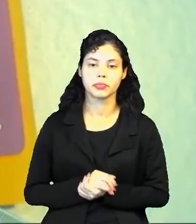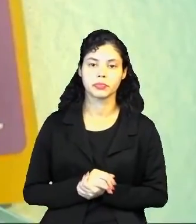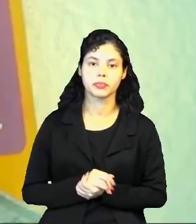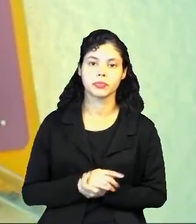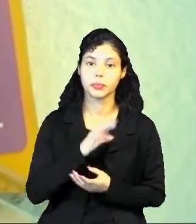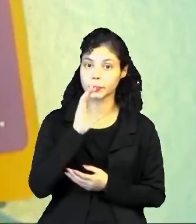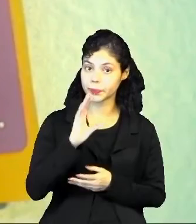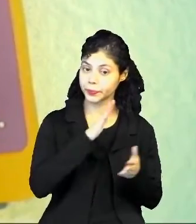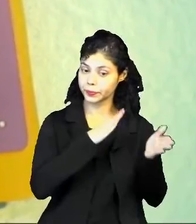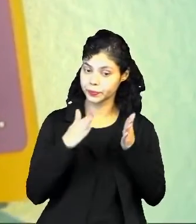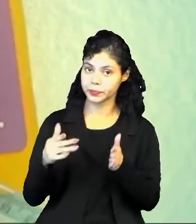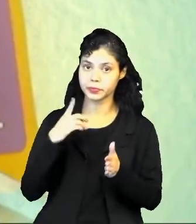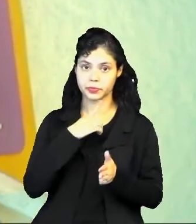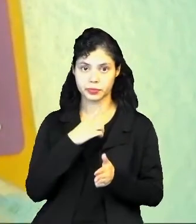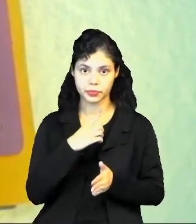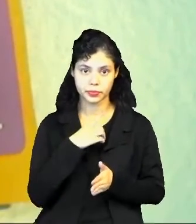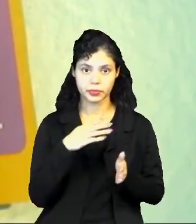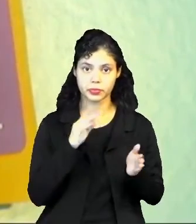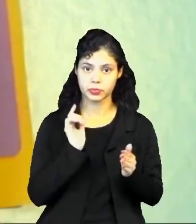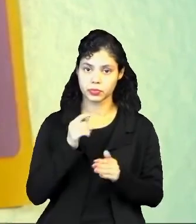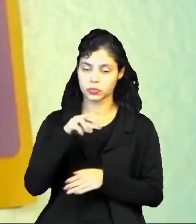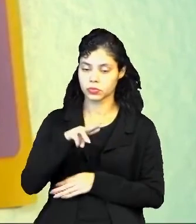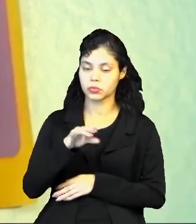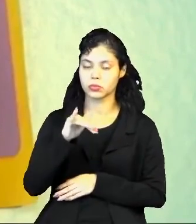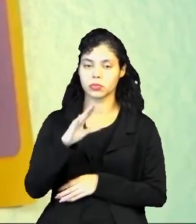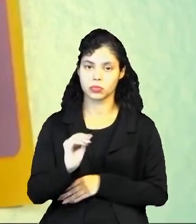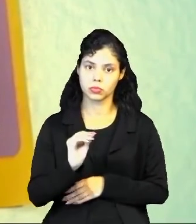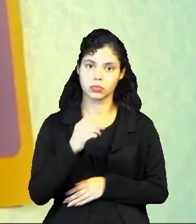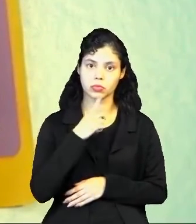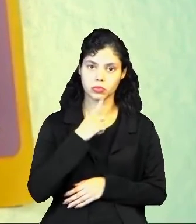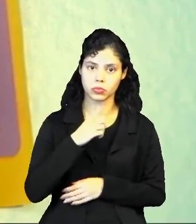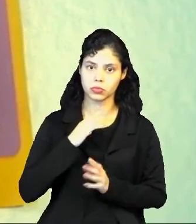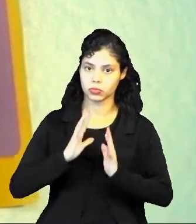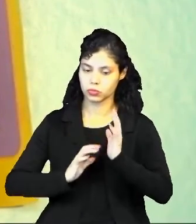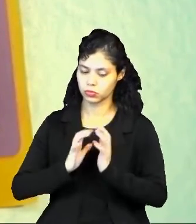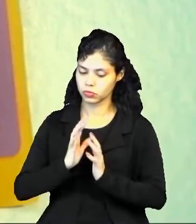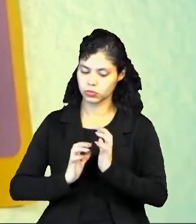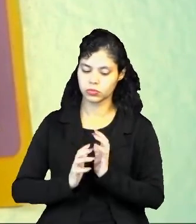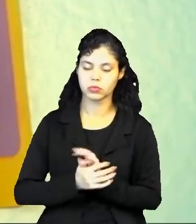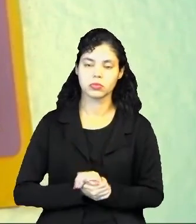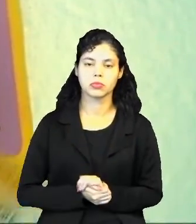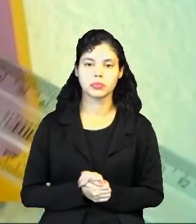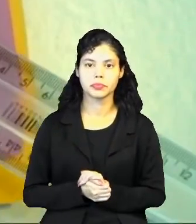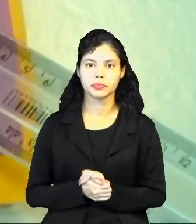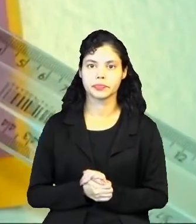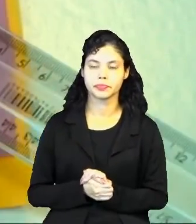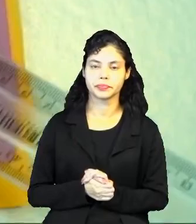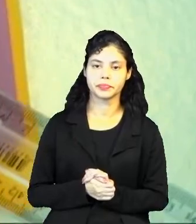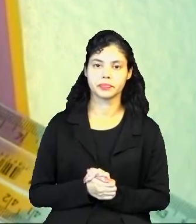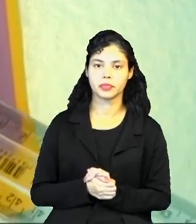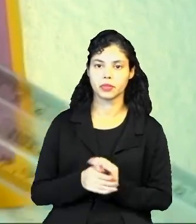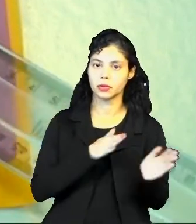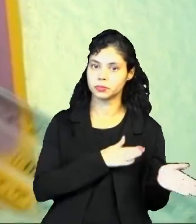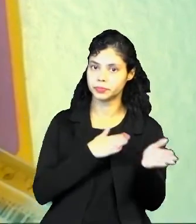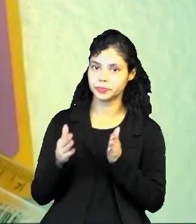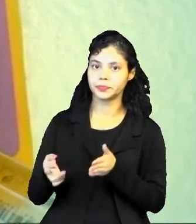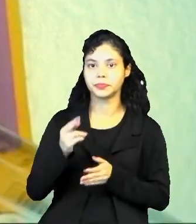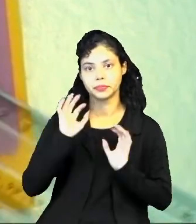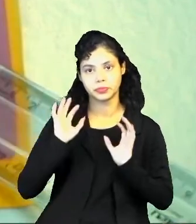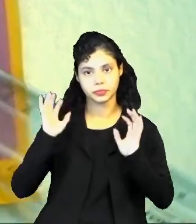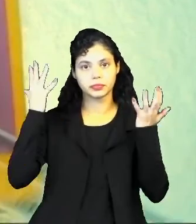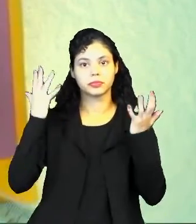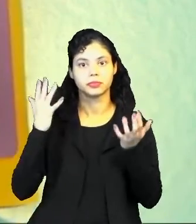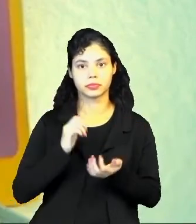C. É a parte do meio da história onde tem o conflito. Ou D. É a parte